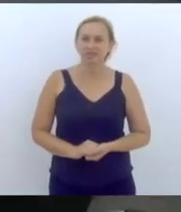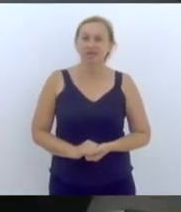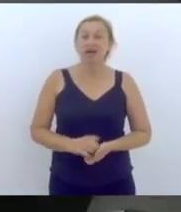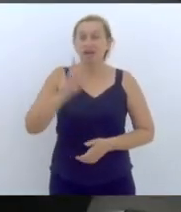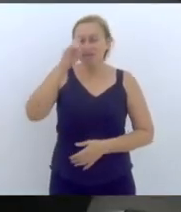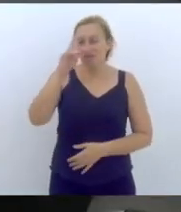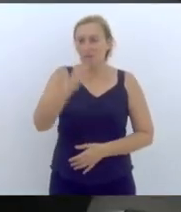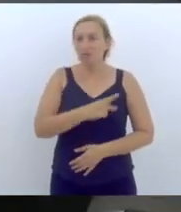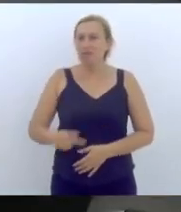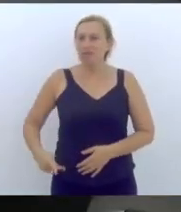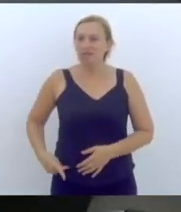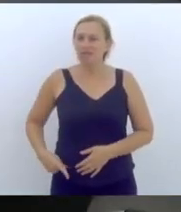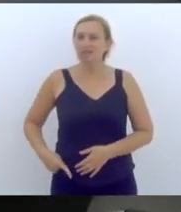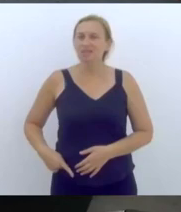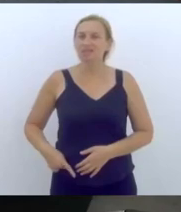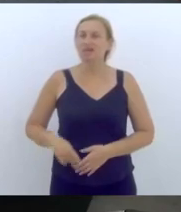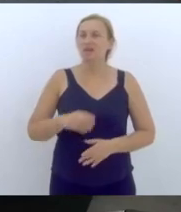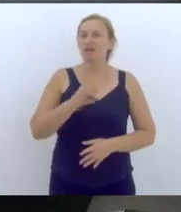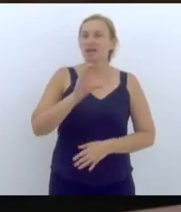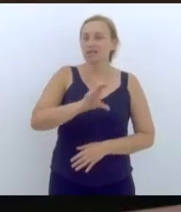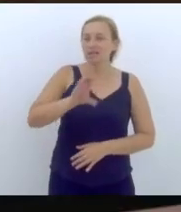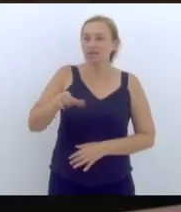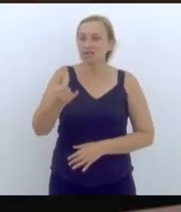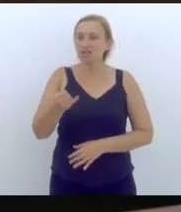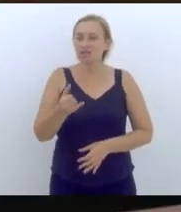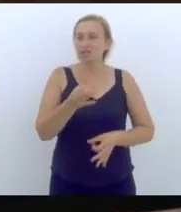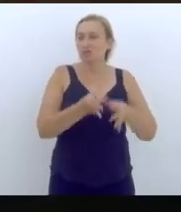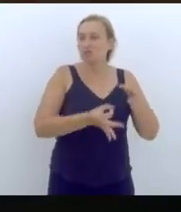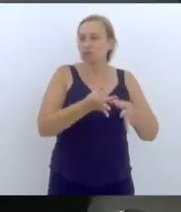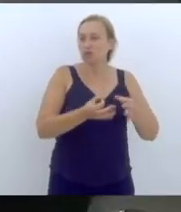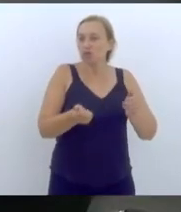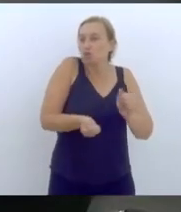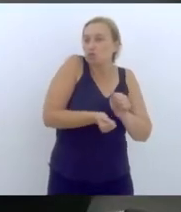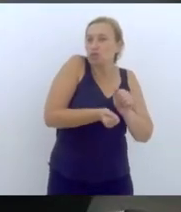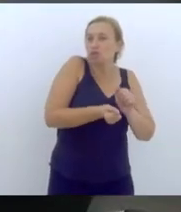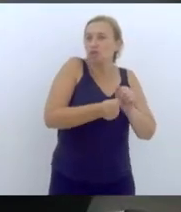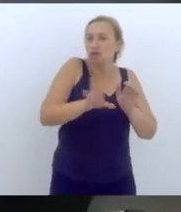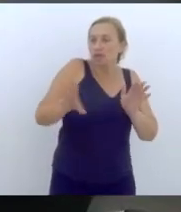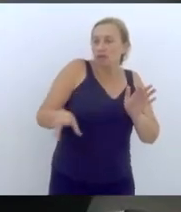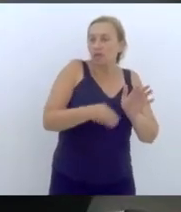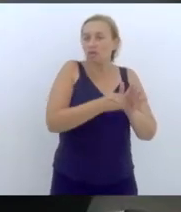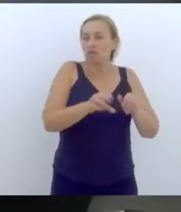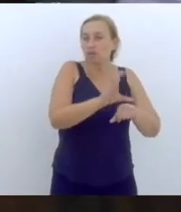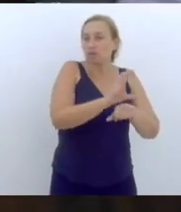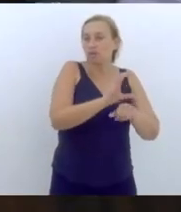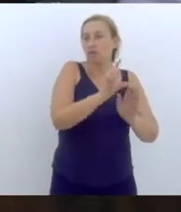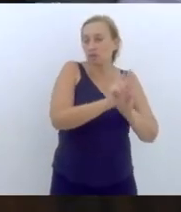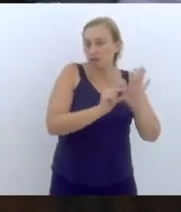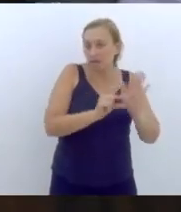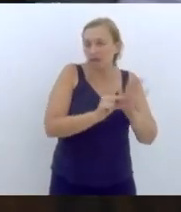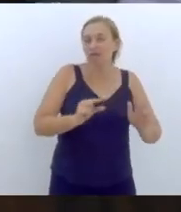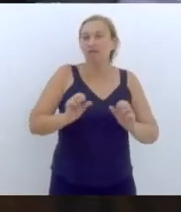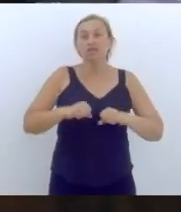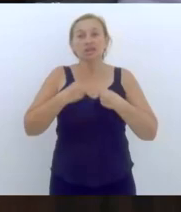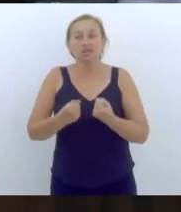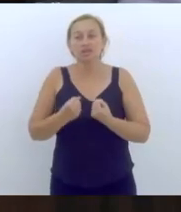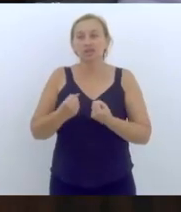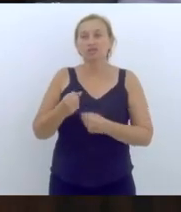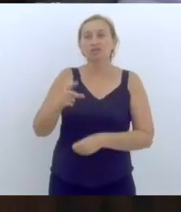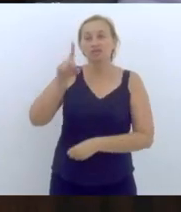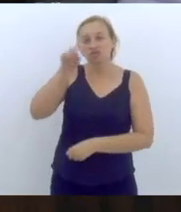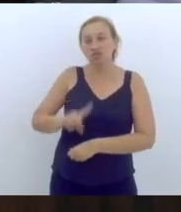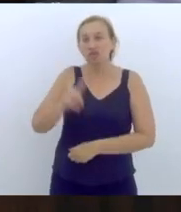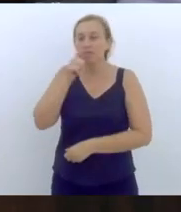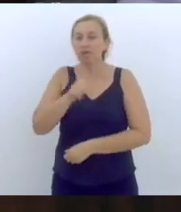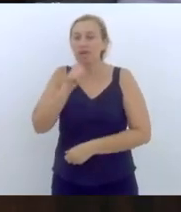Senhora presidente, é pela parecer da CCJ, é pela juridicidade com emendas. Pela Comissão de Defesa dos Direitos da Mulher, presidenta a